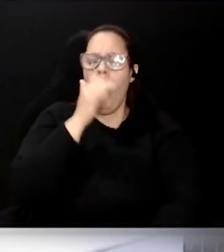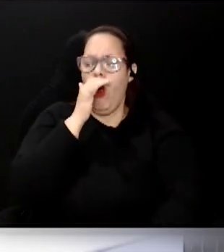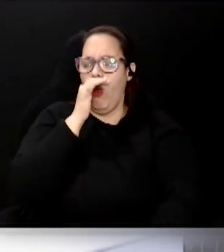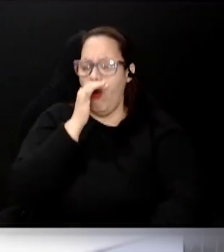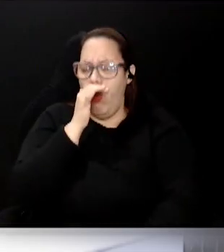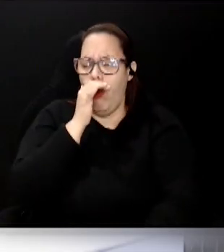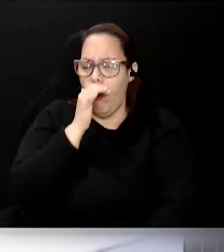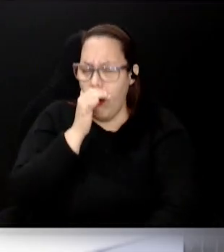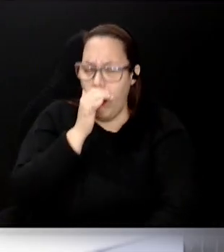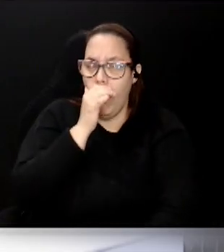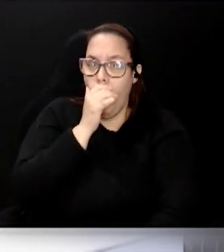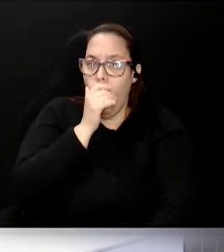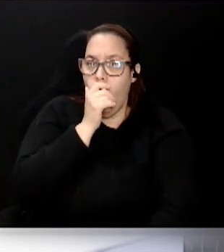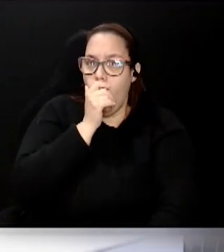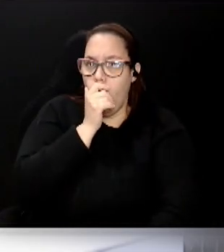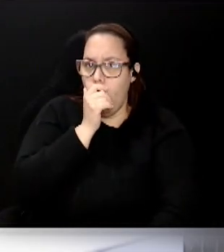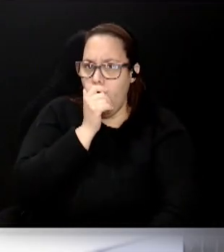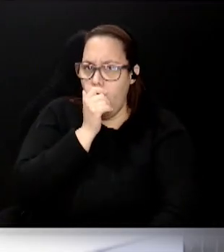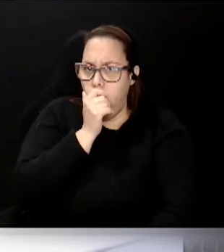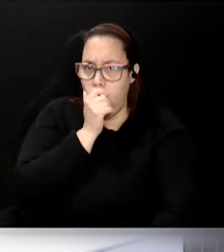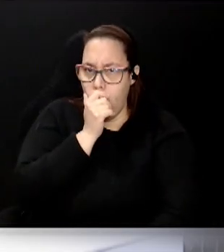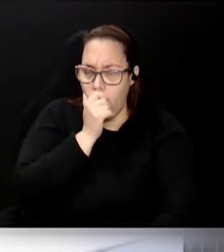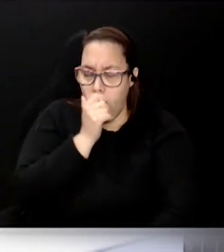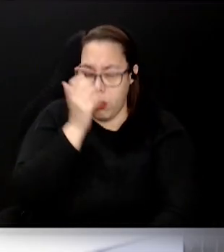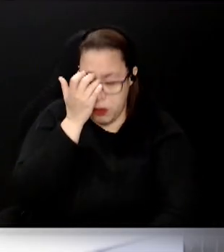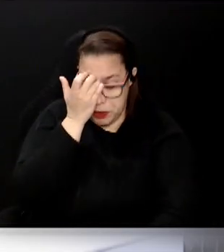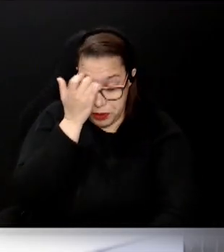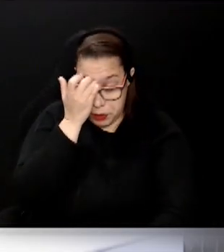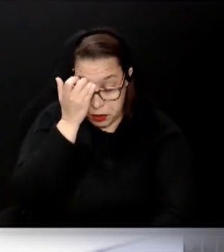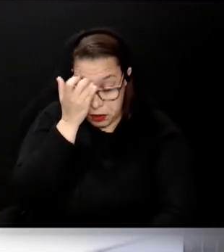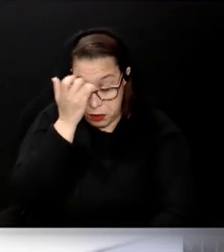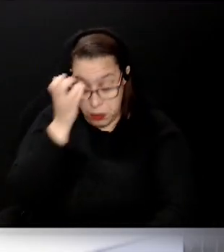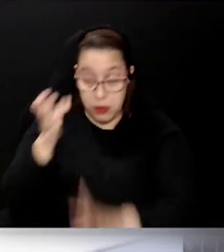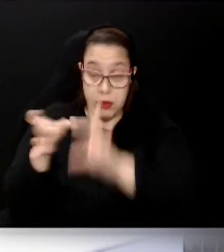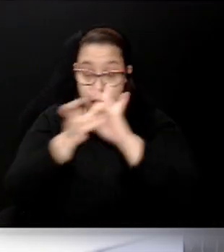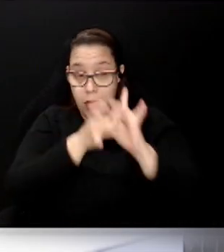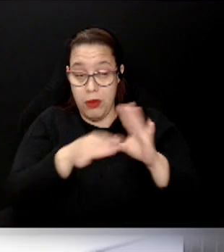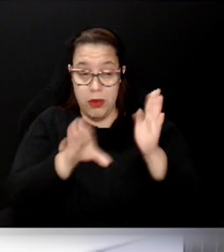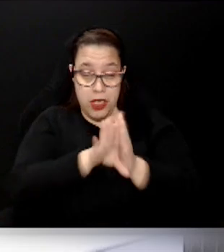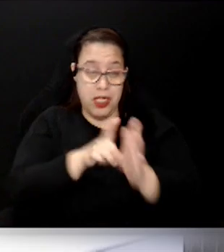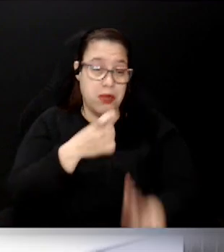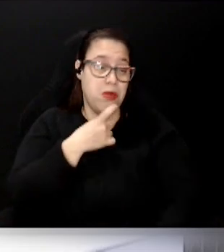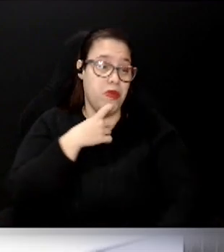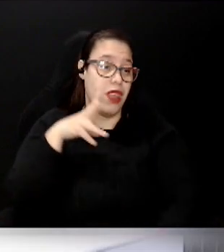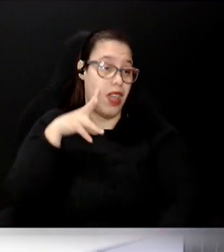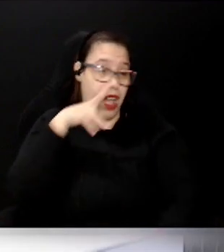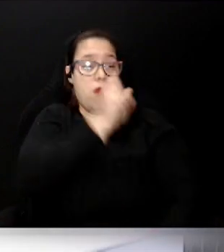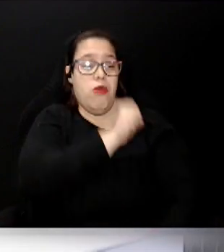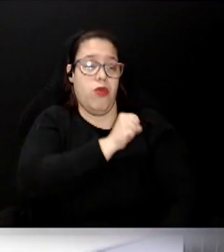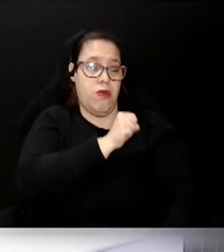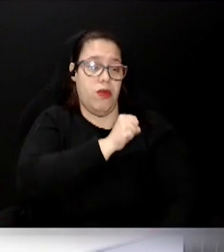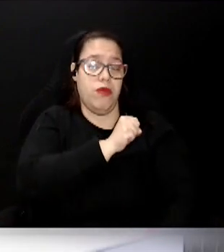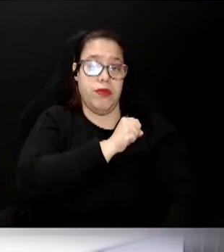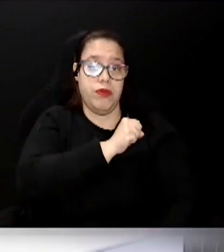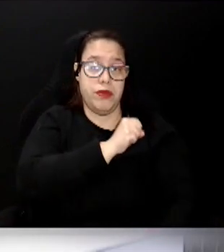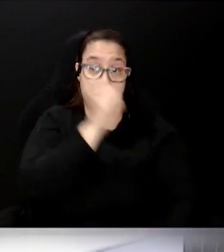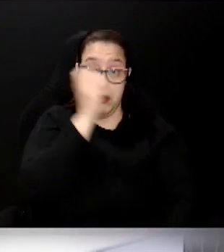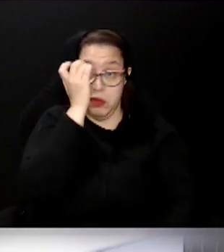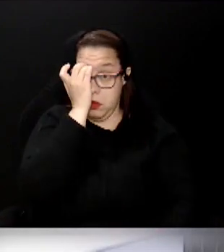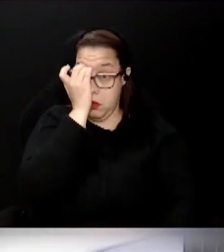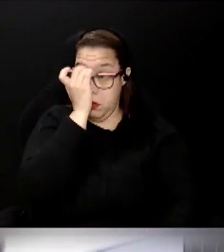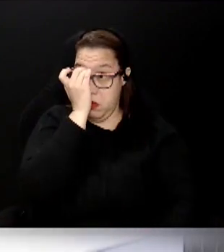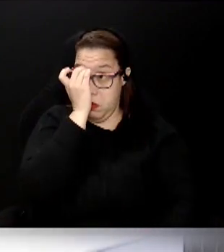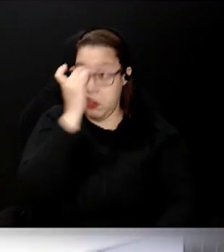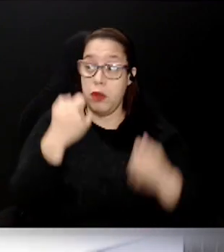Assim, para esse seu cenário em Campinas, é 2 palitos. Então, eu acho que a gente precisa